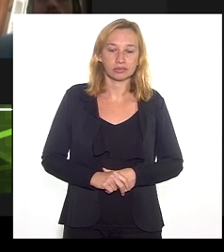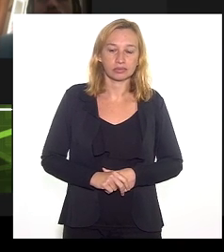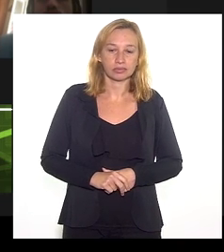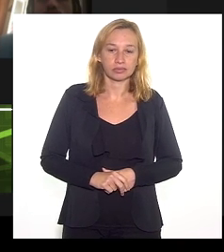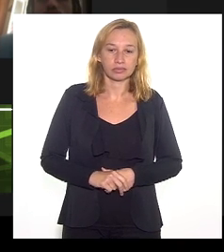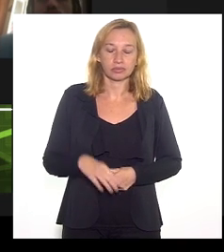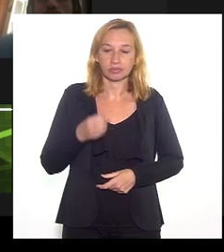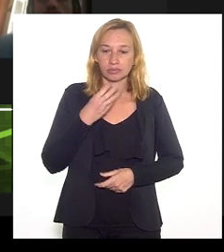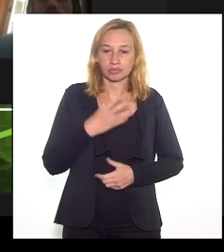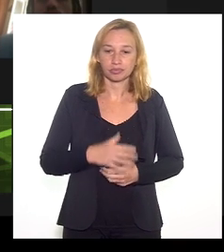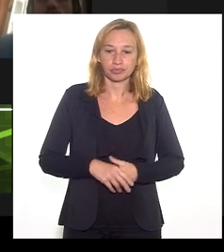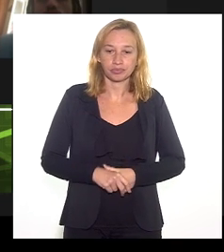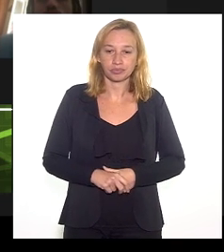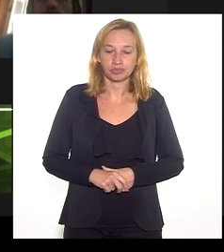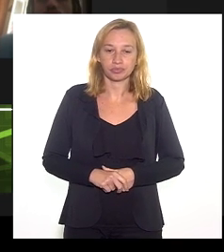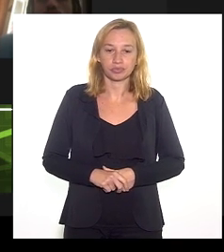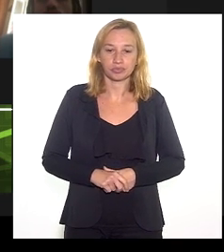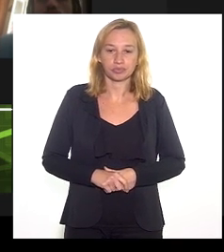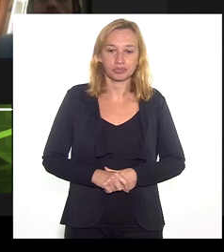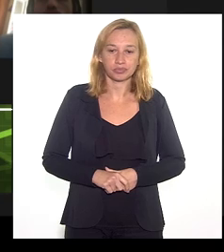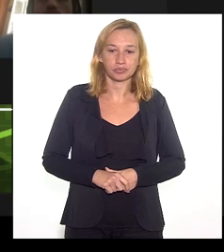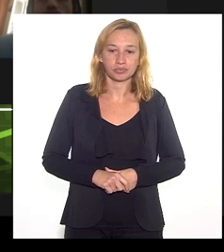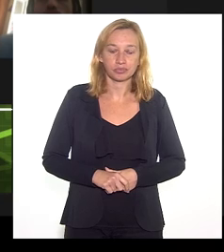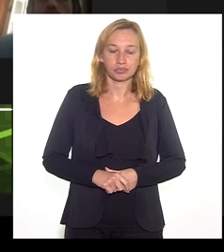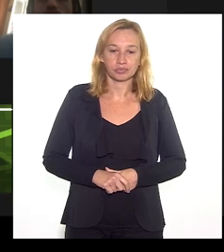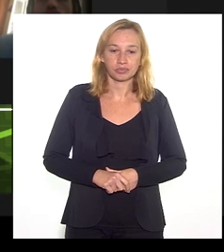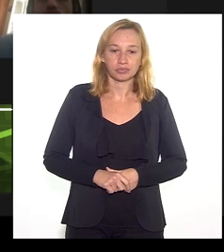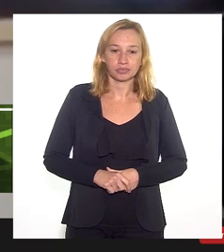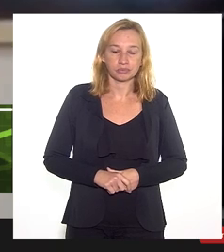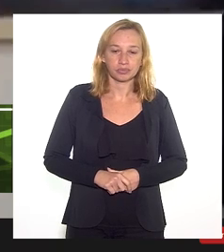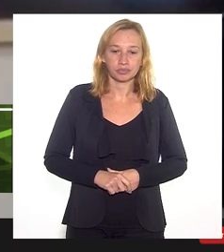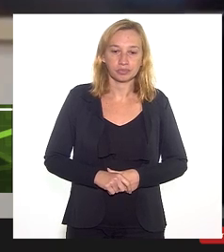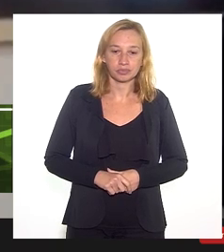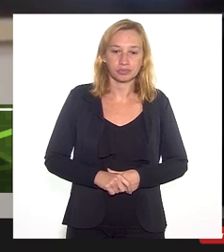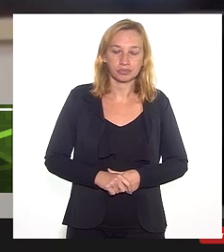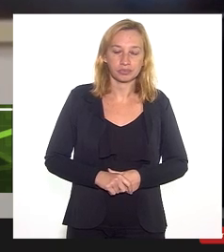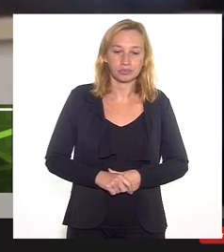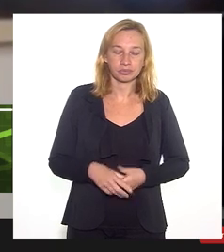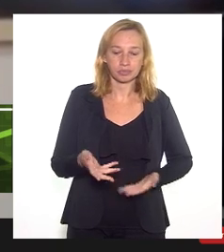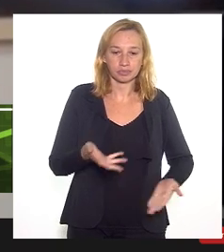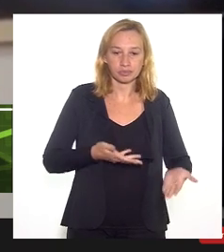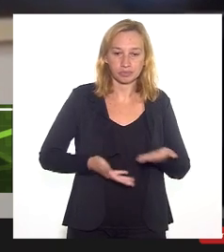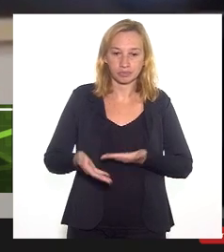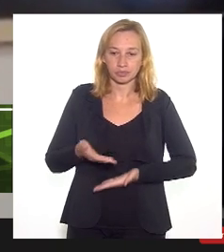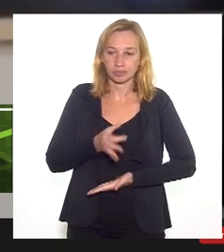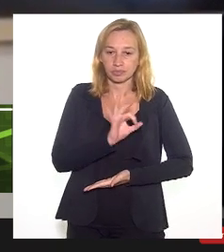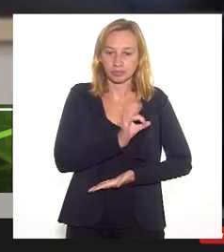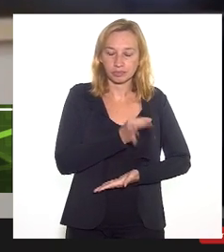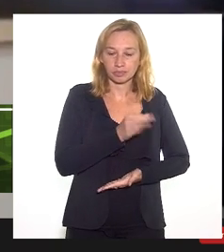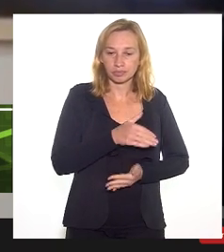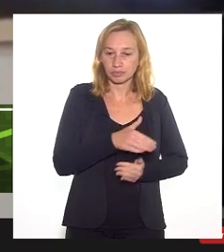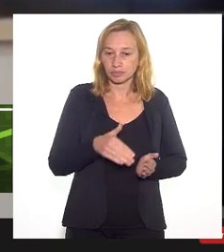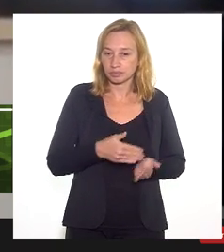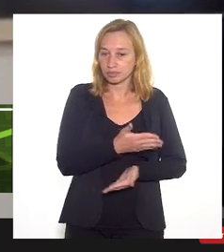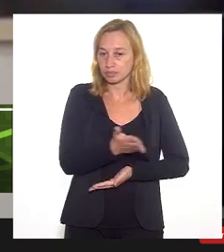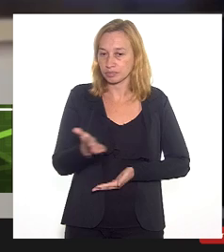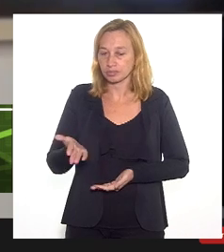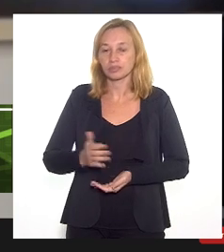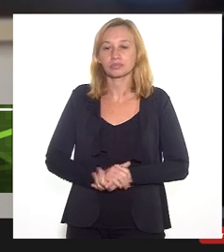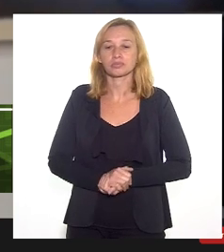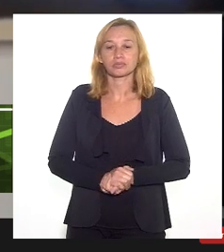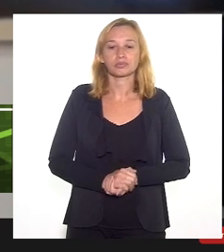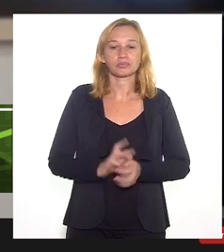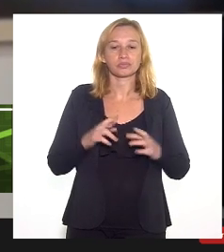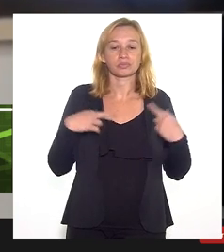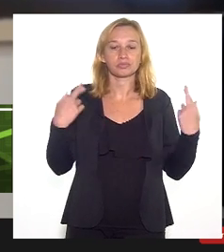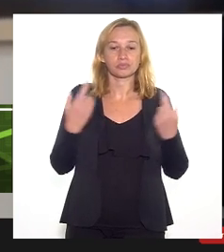bom eu tenho a impressão compartilhada certamente por todos que essa